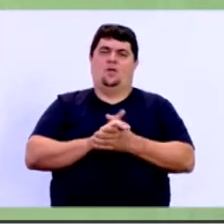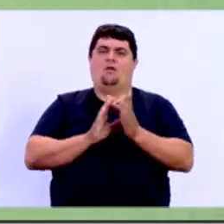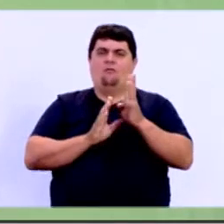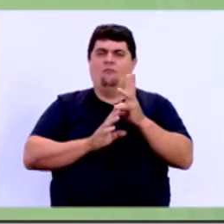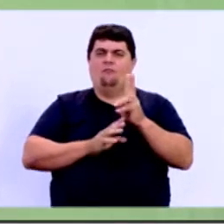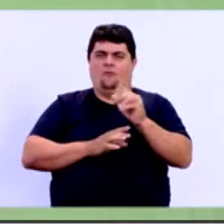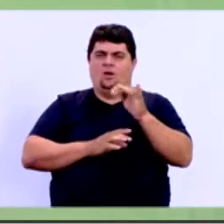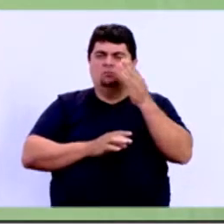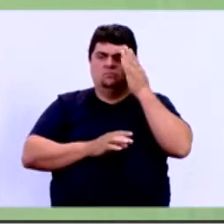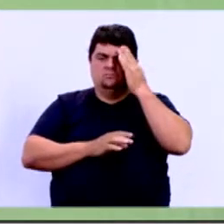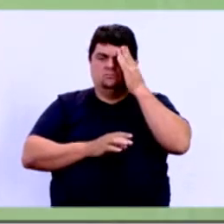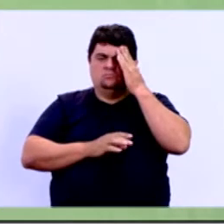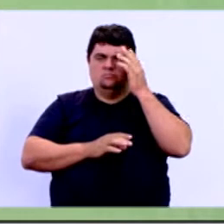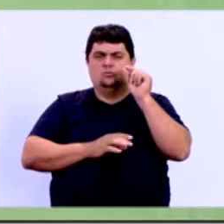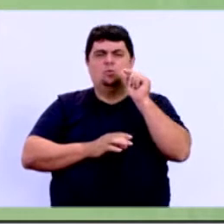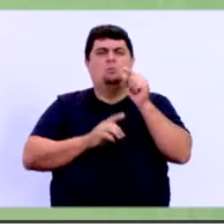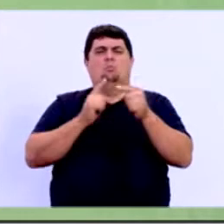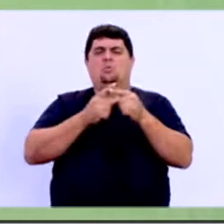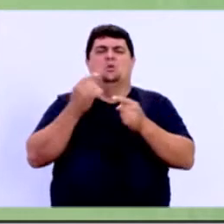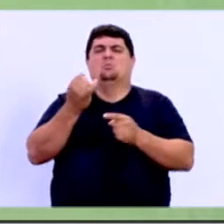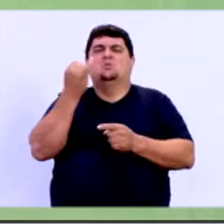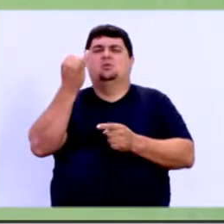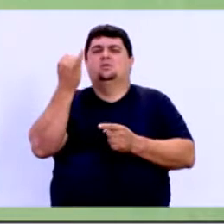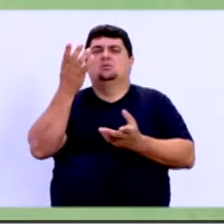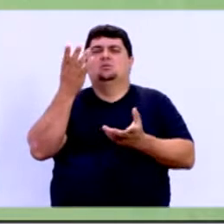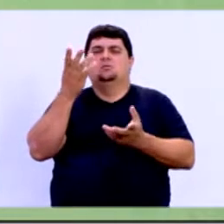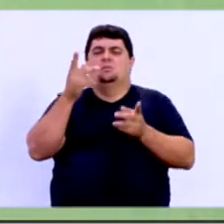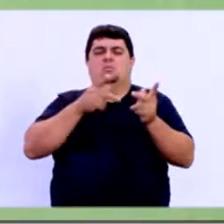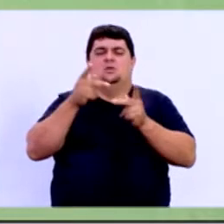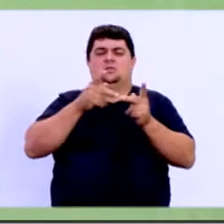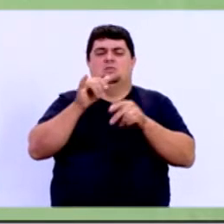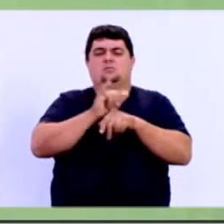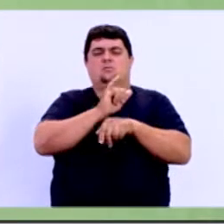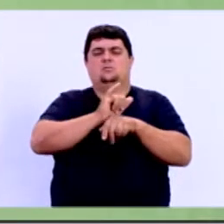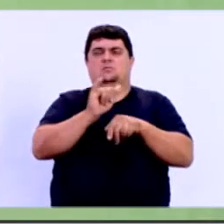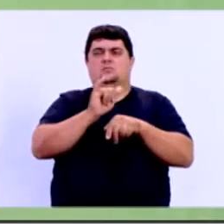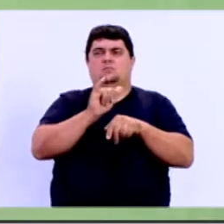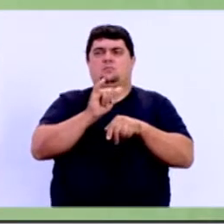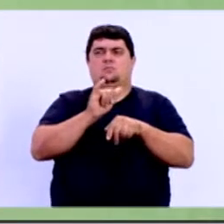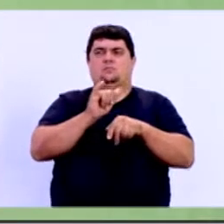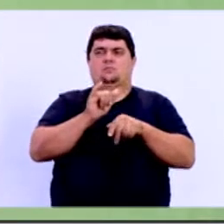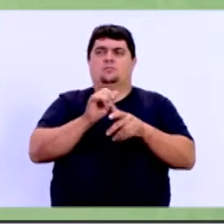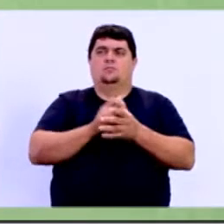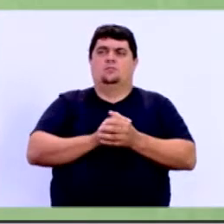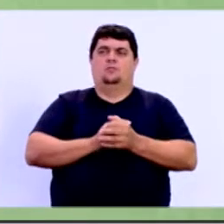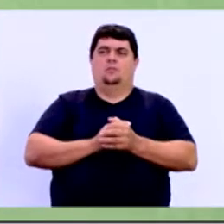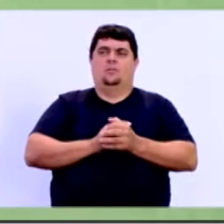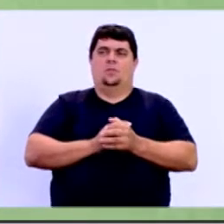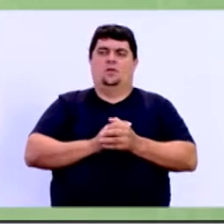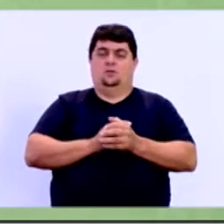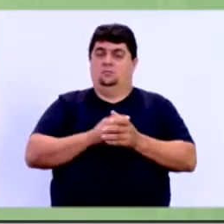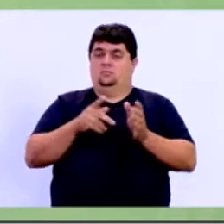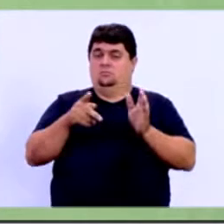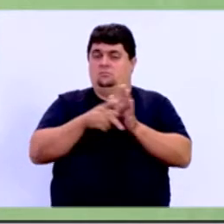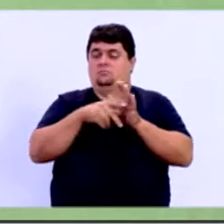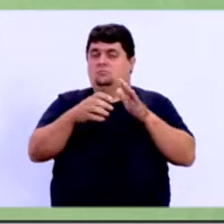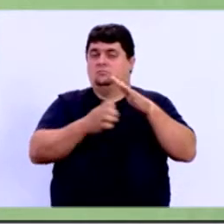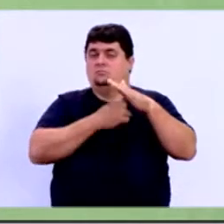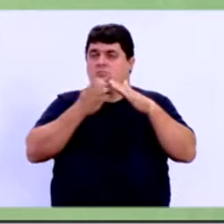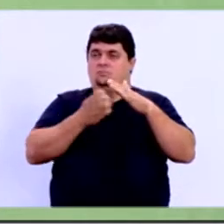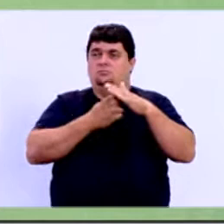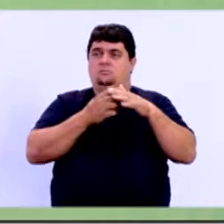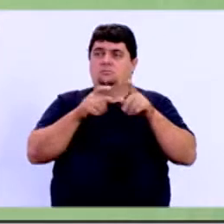entender também a importância desse planejamento estratégico, né, para as